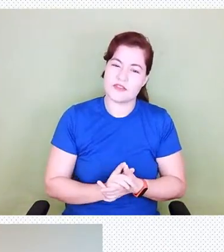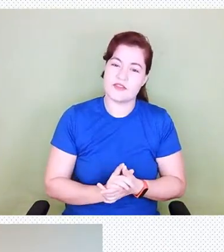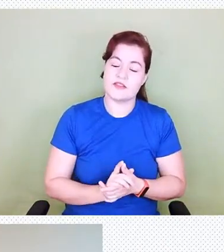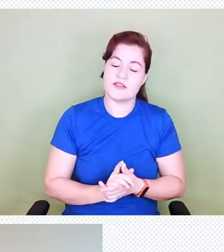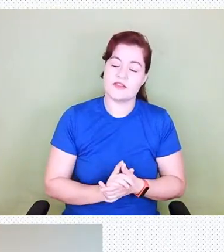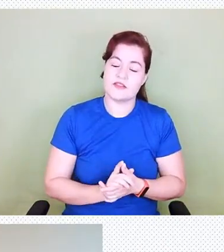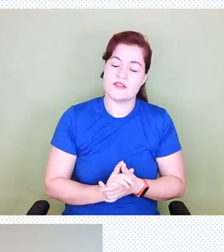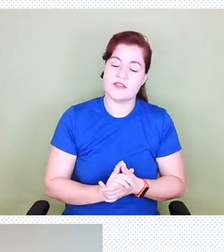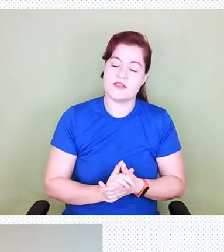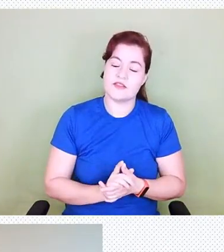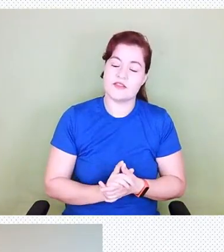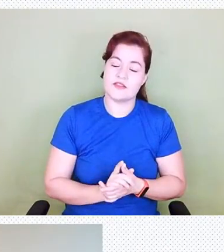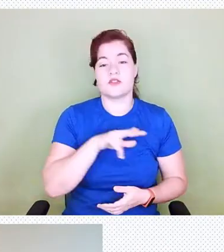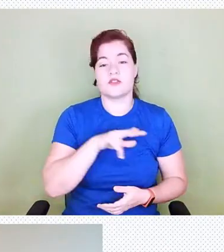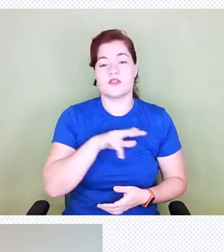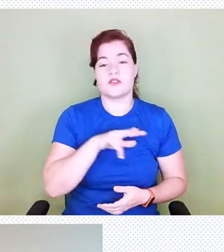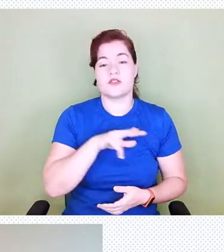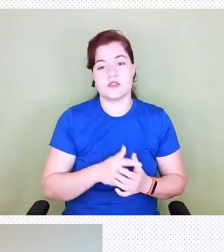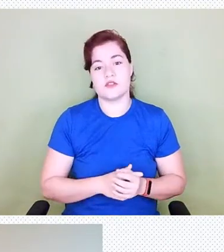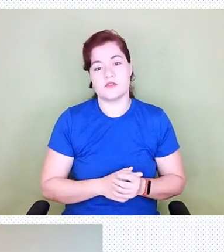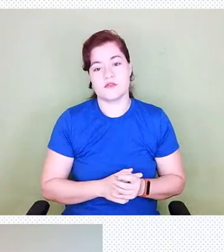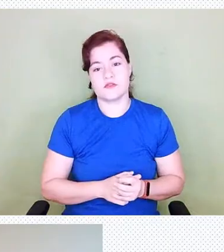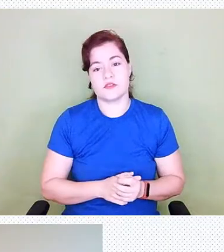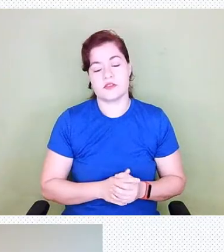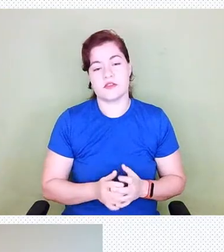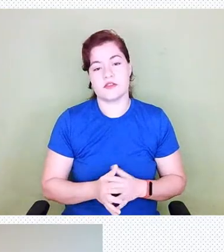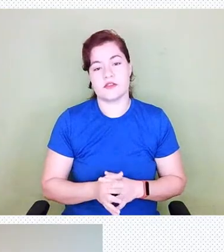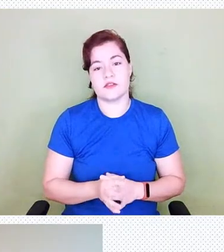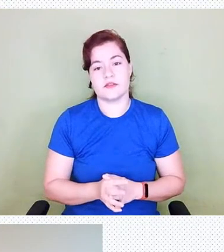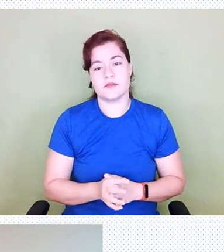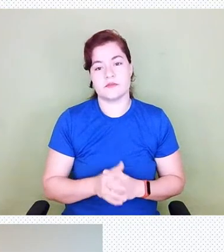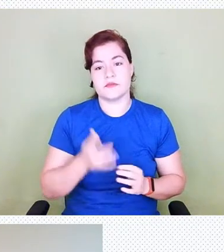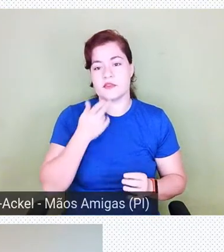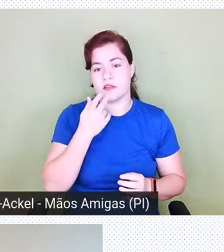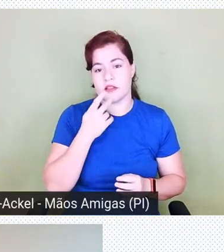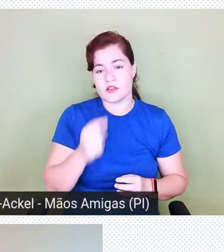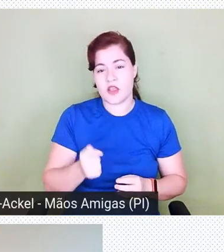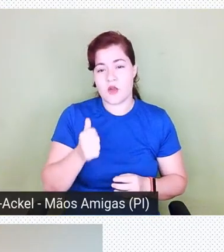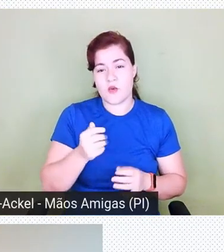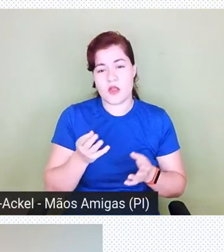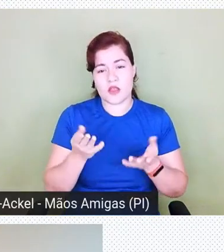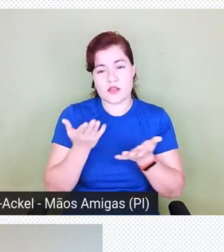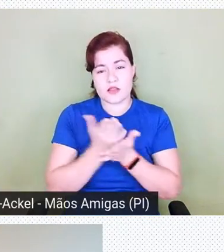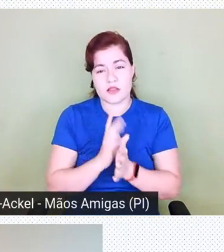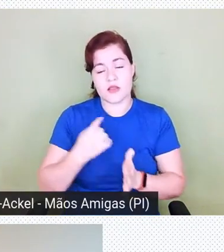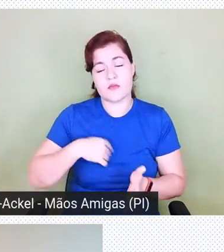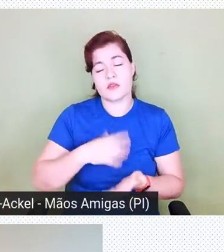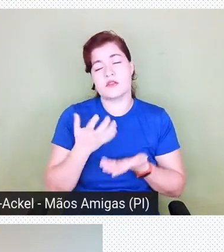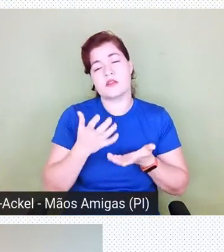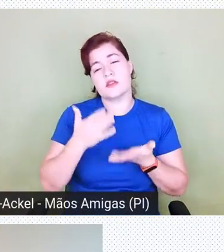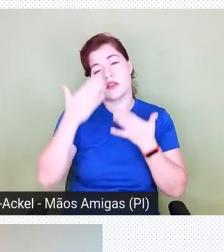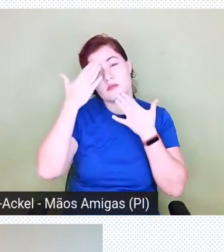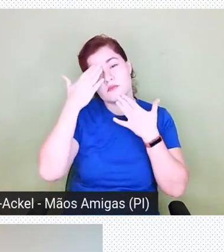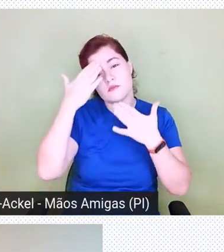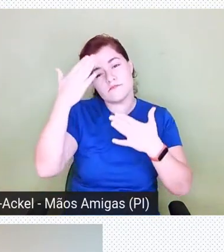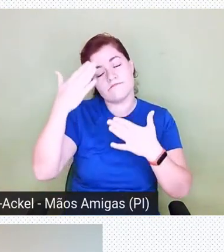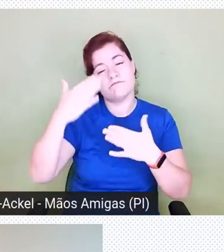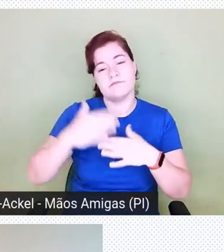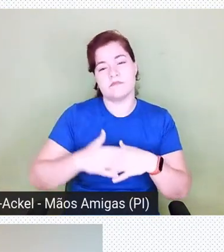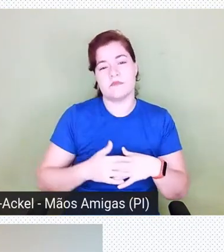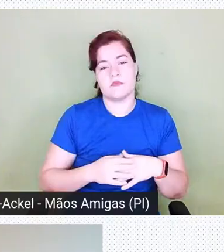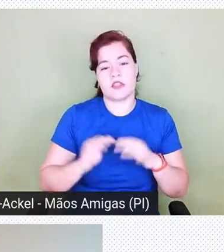fazendo nossas considerações finais, queremos agradecer muito a todos que nos